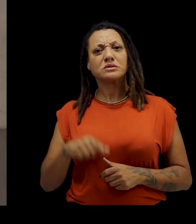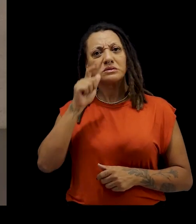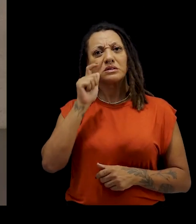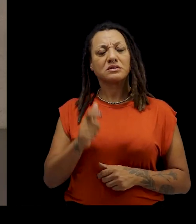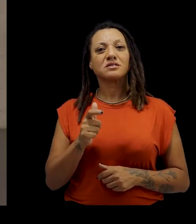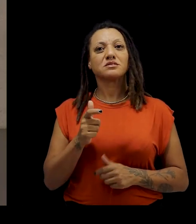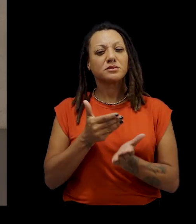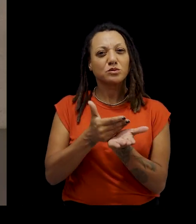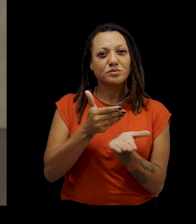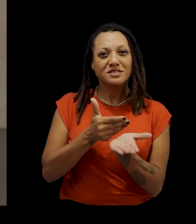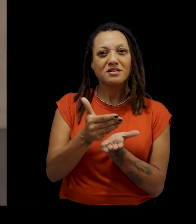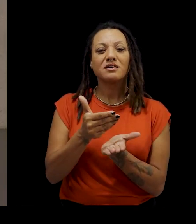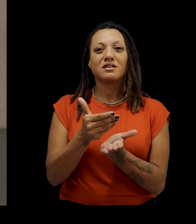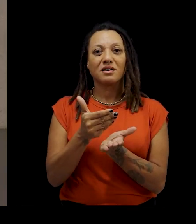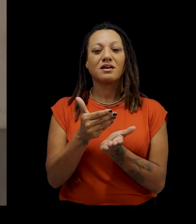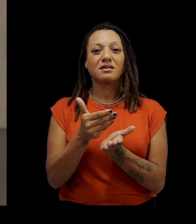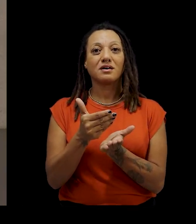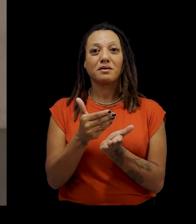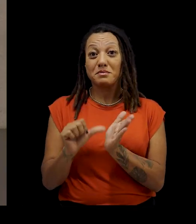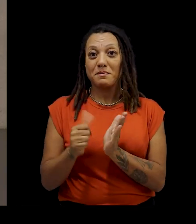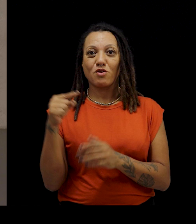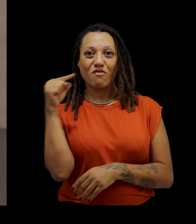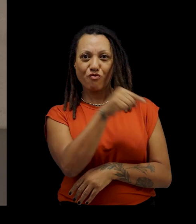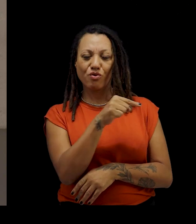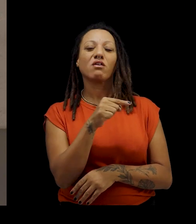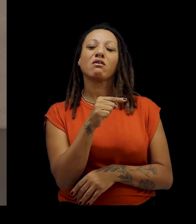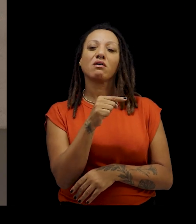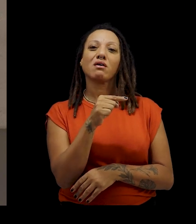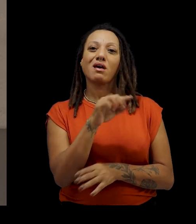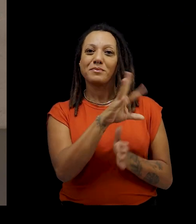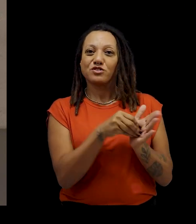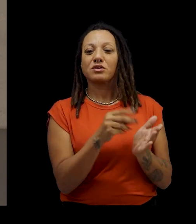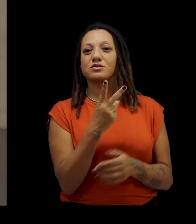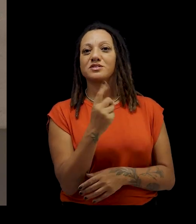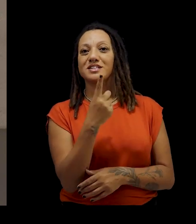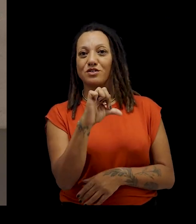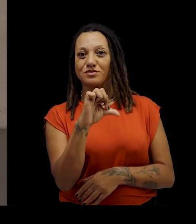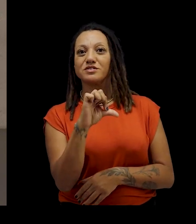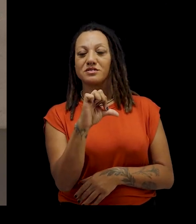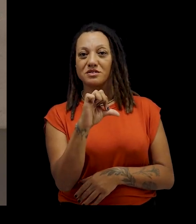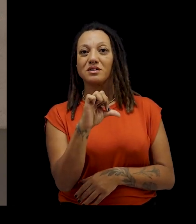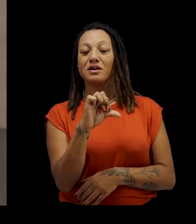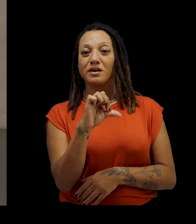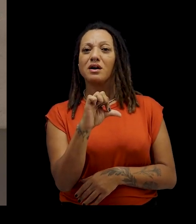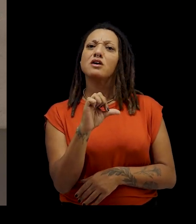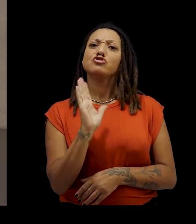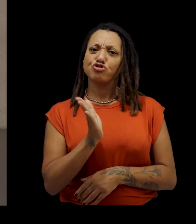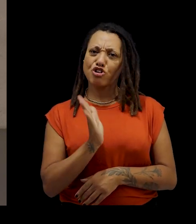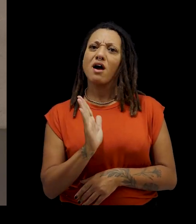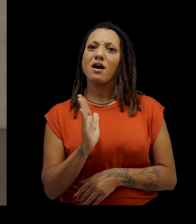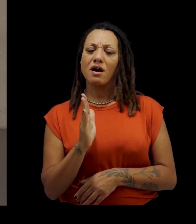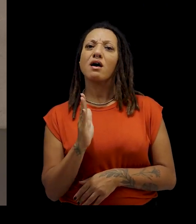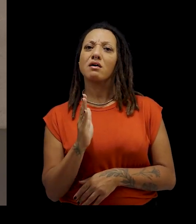Eu acho que o interesse para começar a ir para lá, a primeira vez que eu fui foi em 2019.